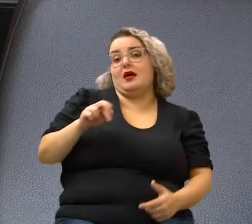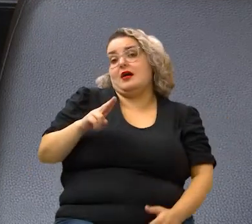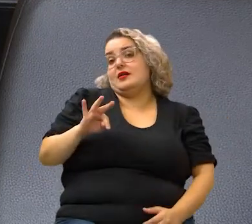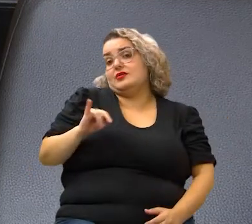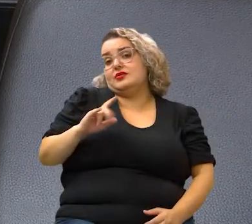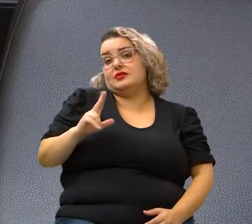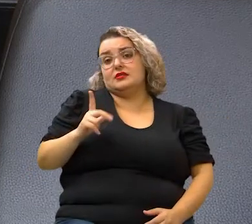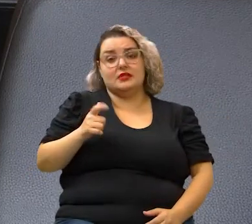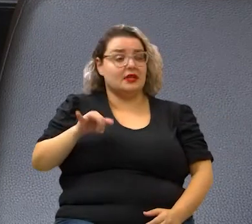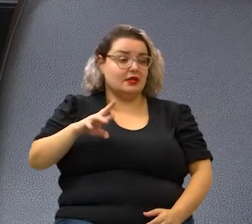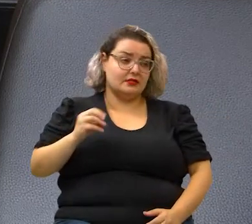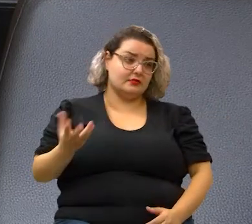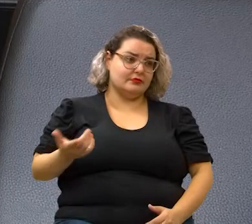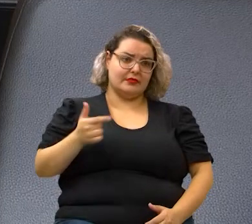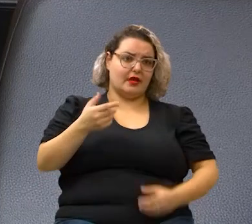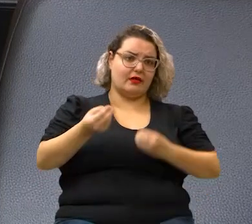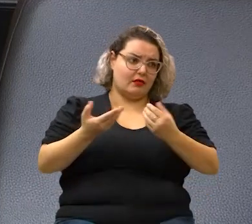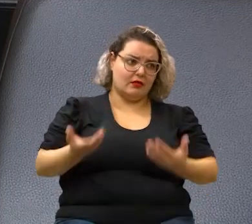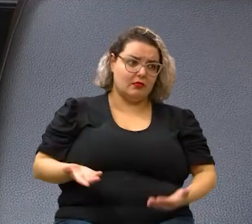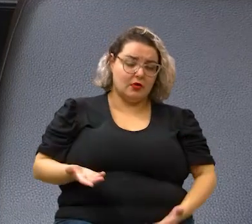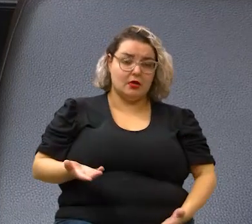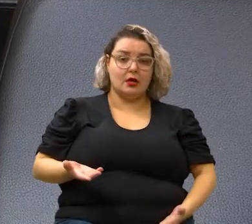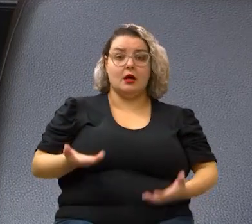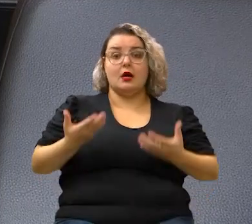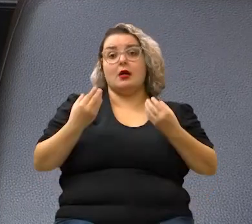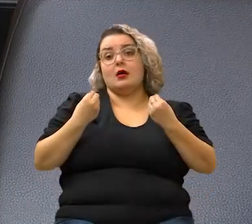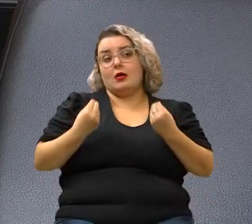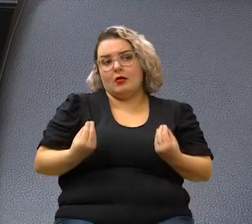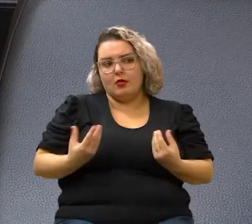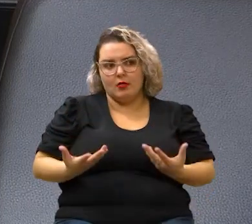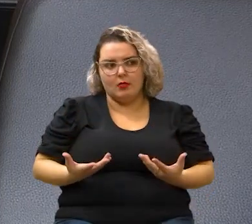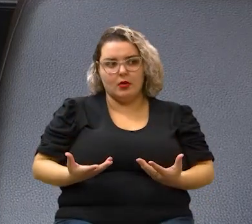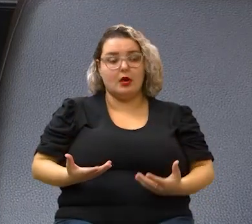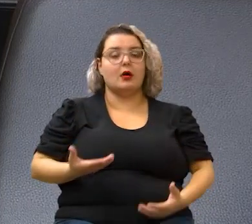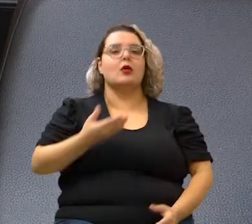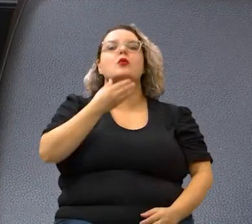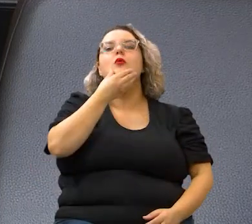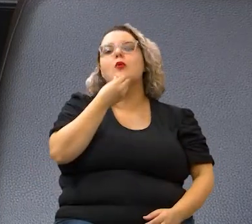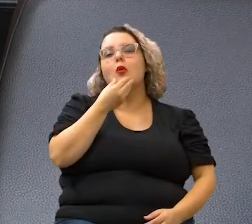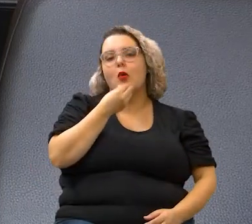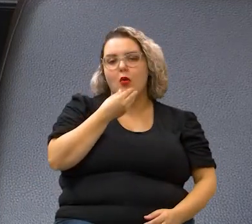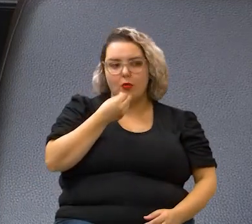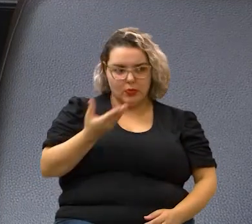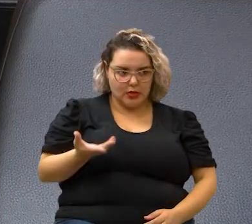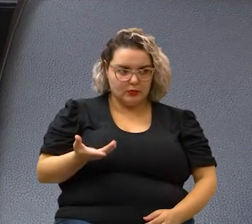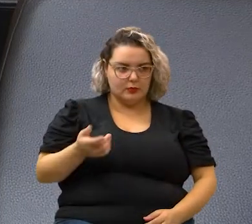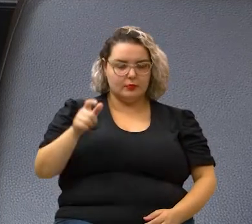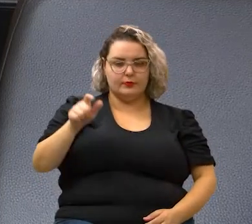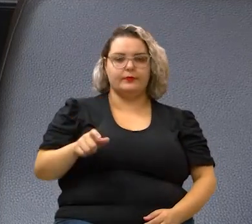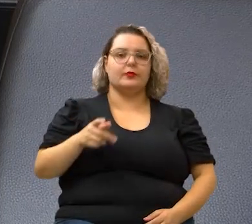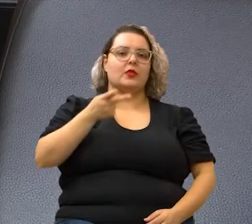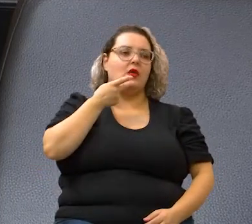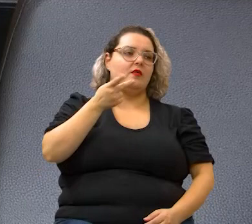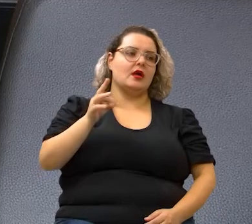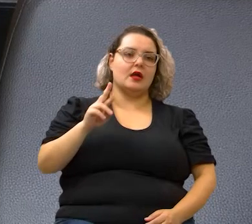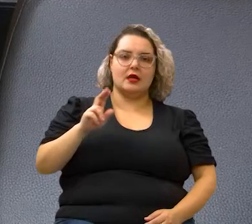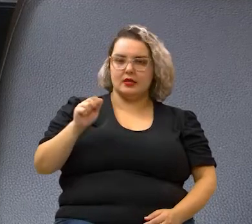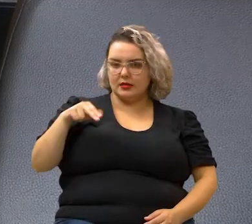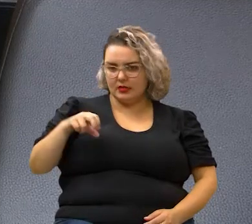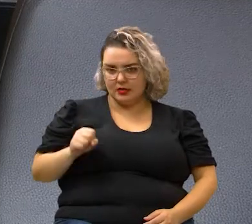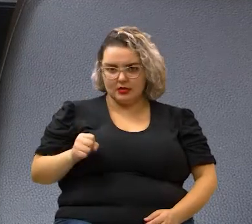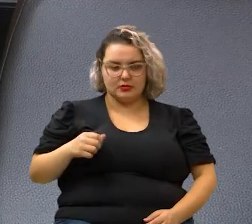gol, vou sair artilheiro do lugar, né? Não tem como. Agora você pegar um homem que fala